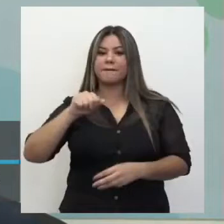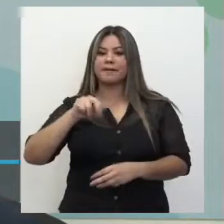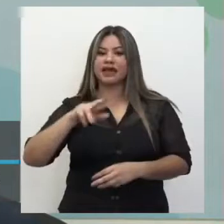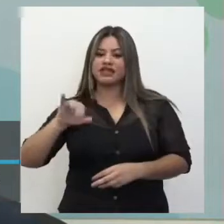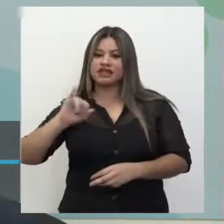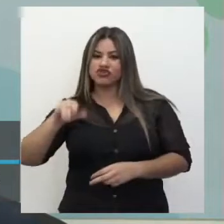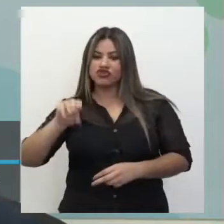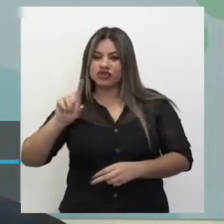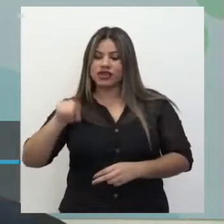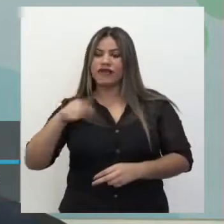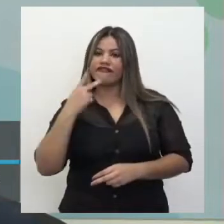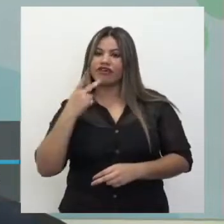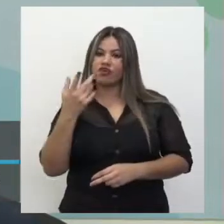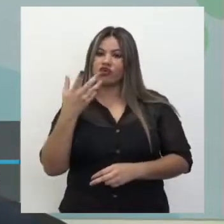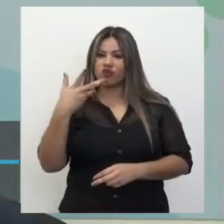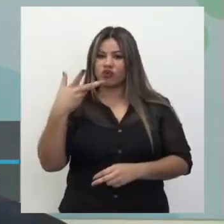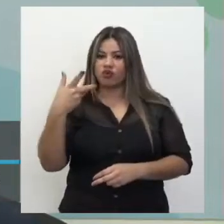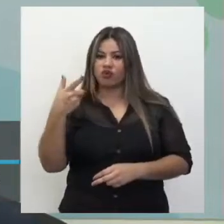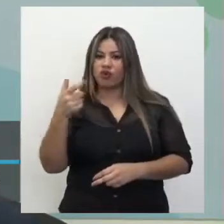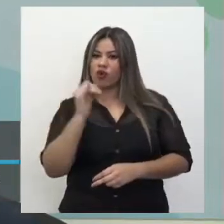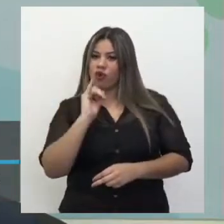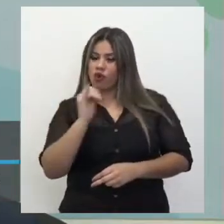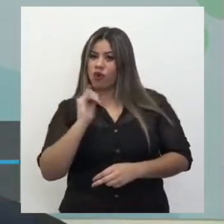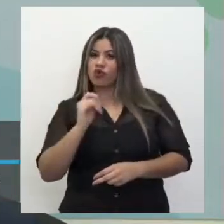que gostei muito foi Vasto Mundo.